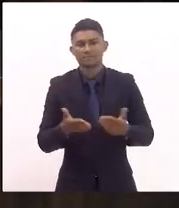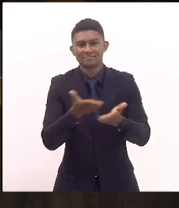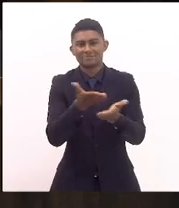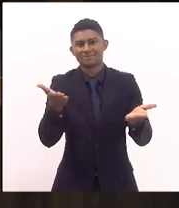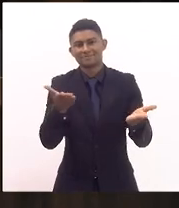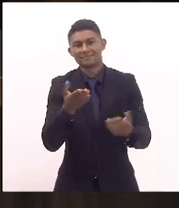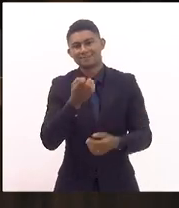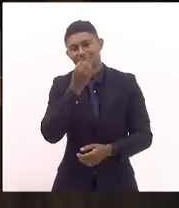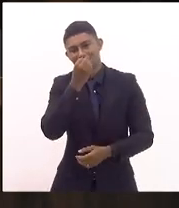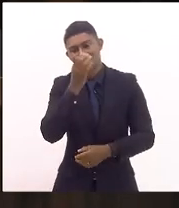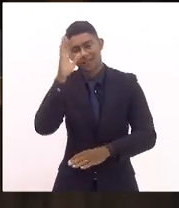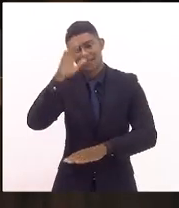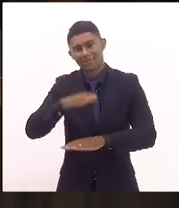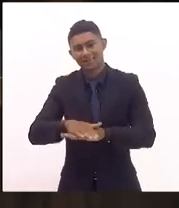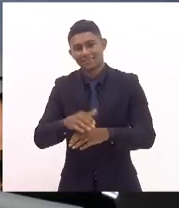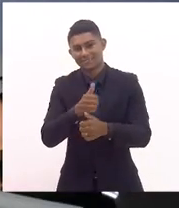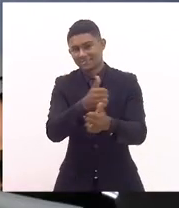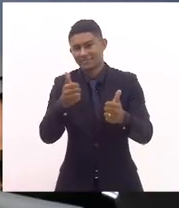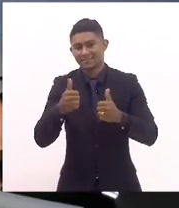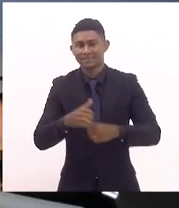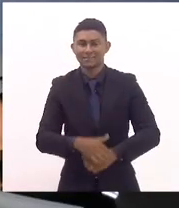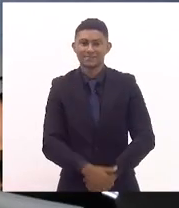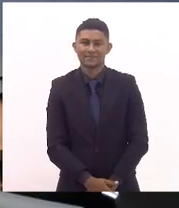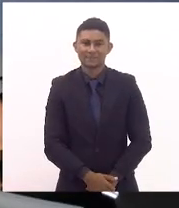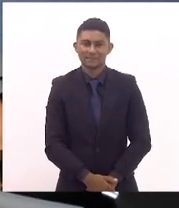todos um ótimo final de tarde